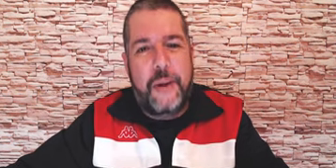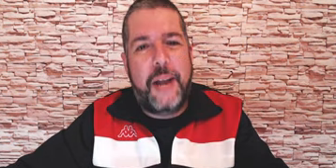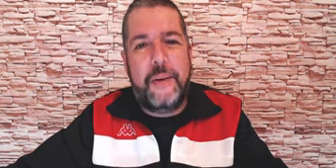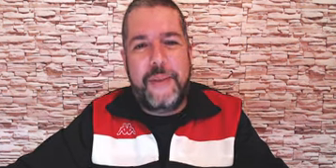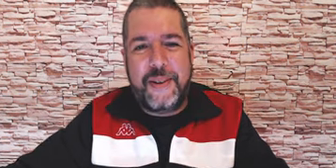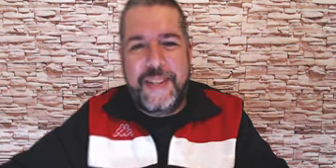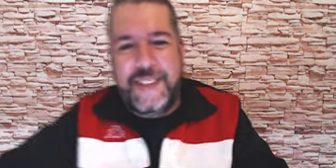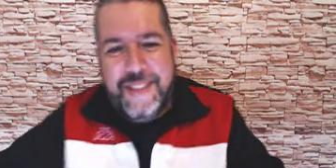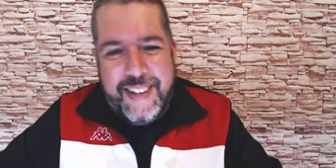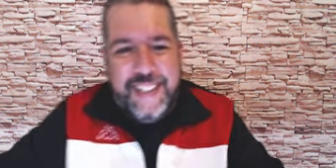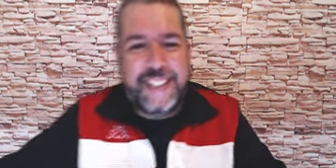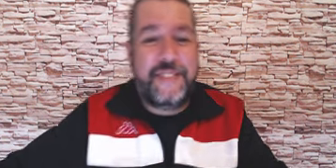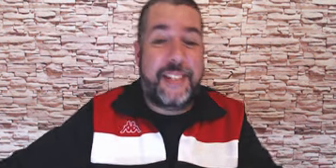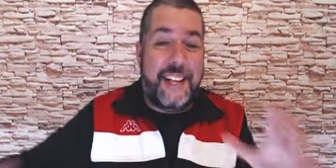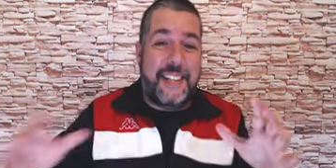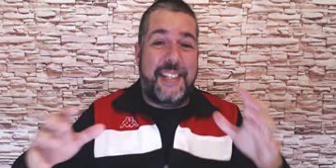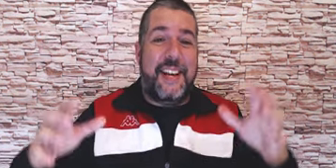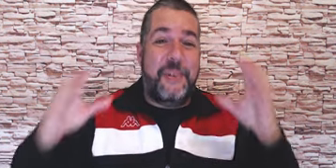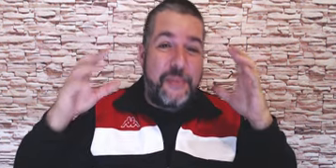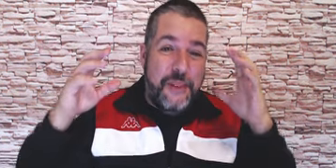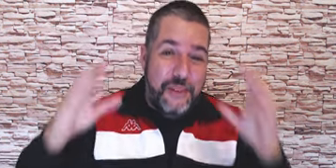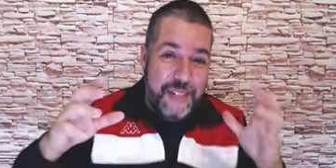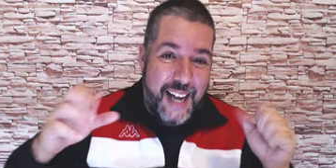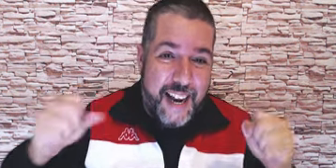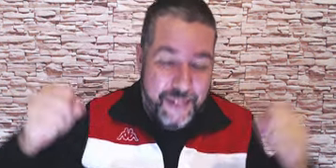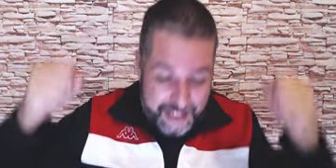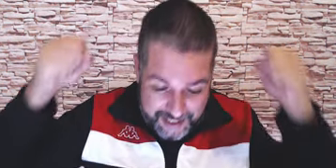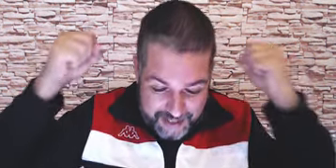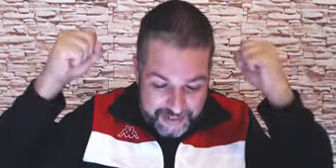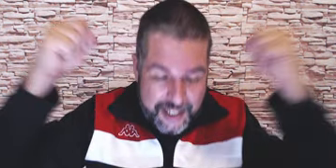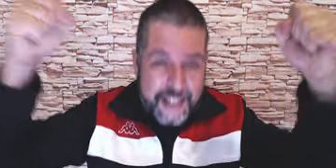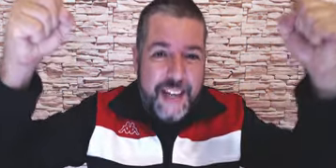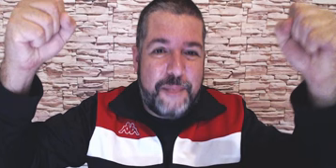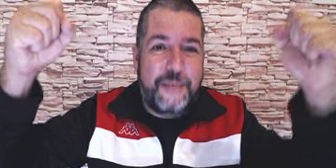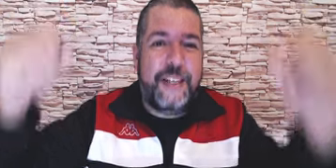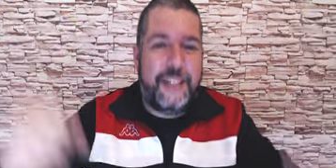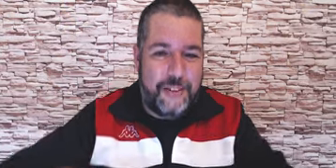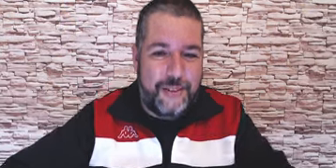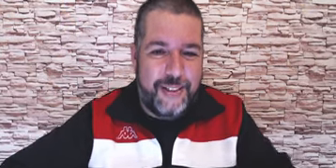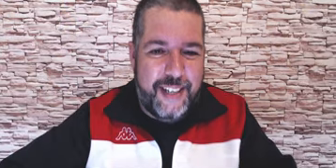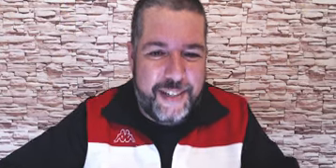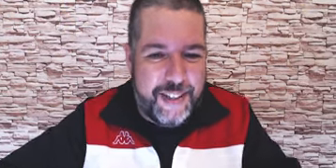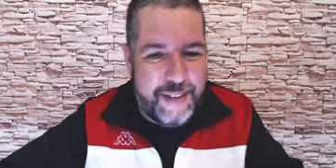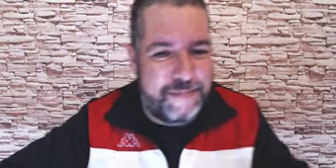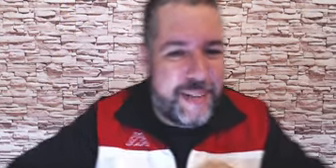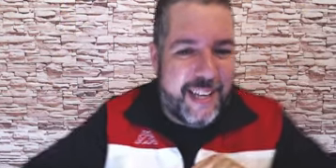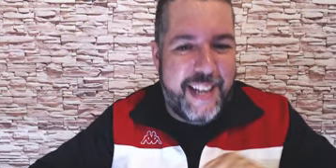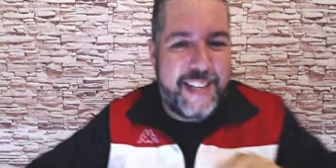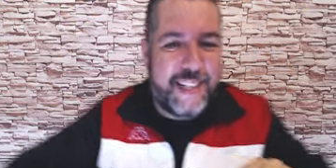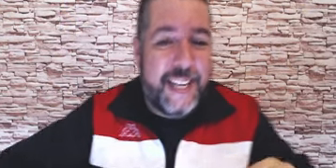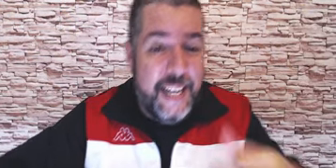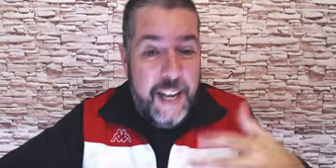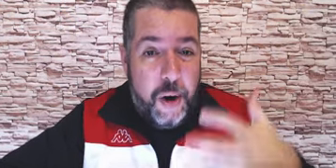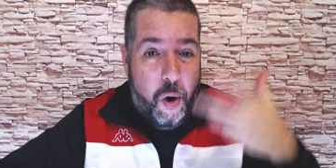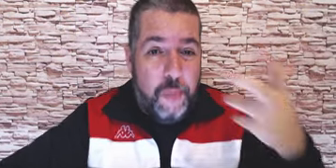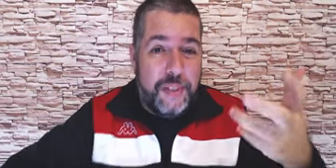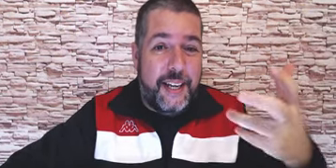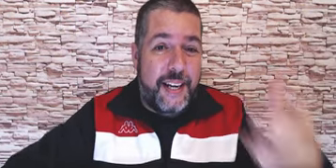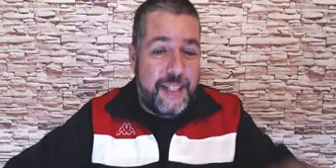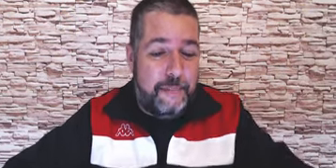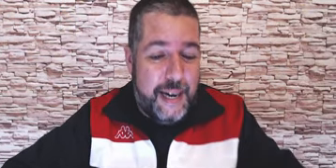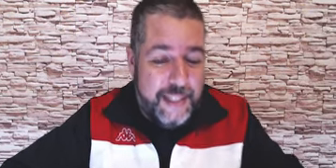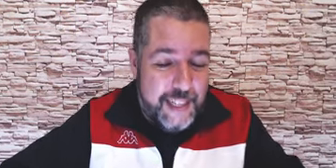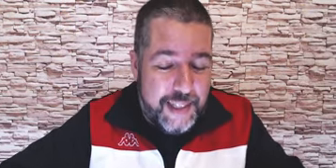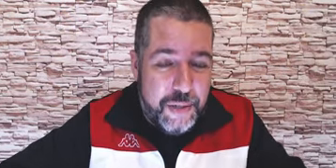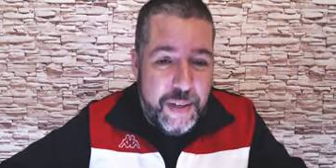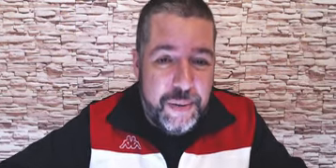Ah, o ego é uma coisa louca, né, gente? Vocês estarão no meu lugar, vocês serão líderes políticos. Olha só que beleza, né? Como se